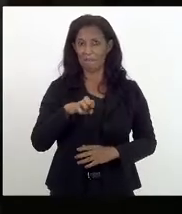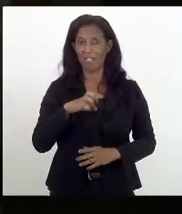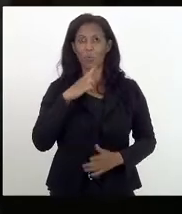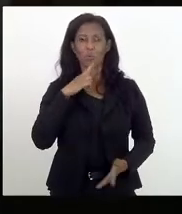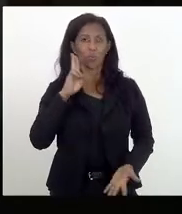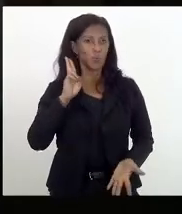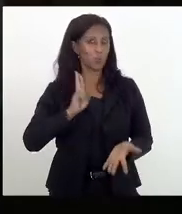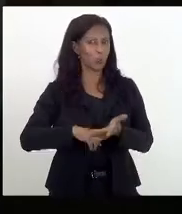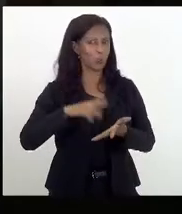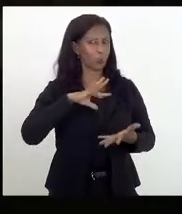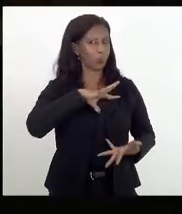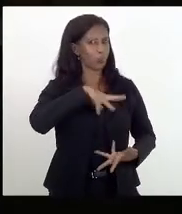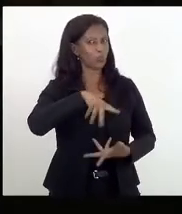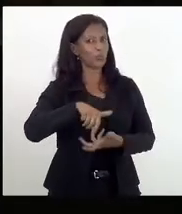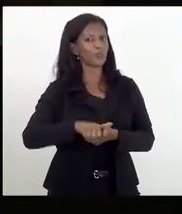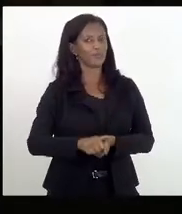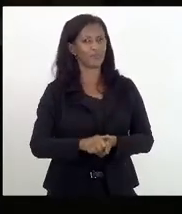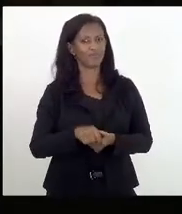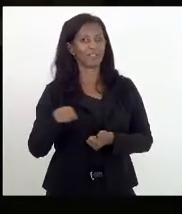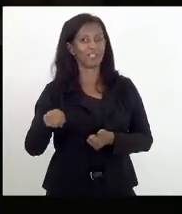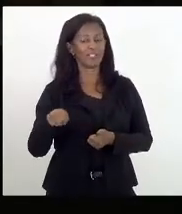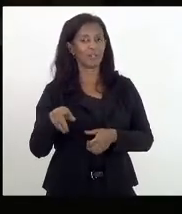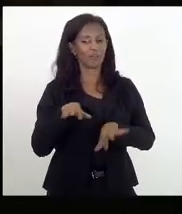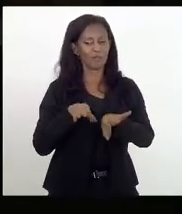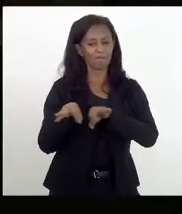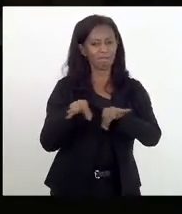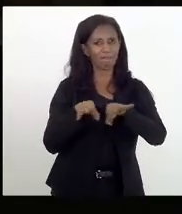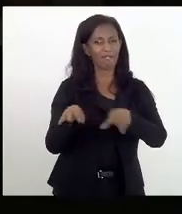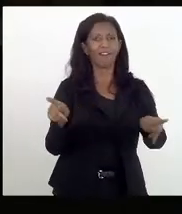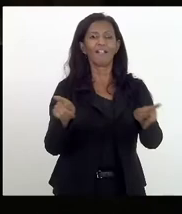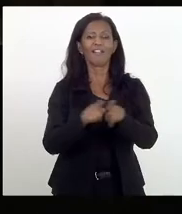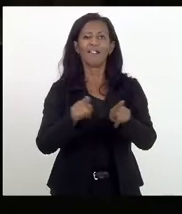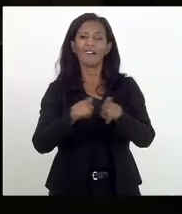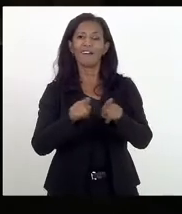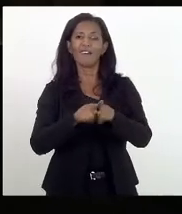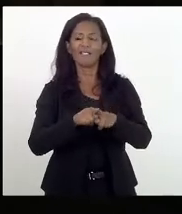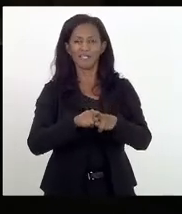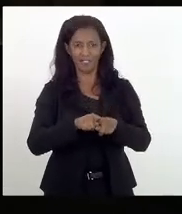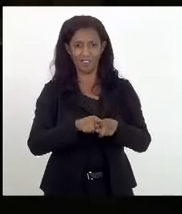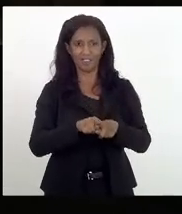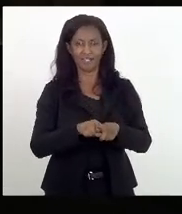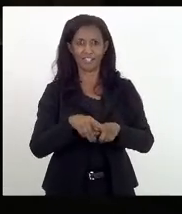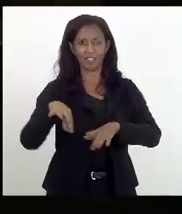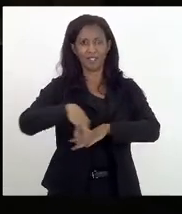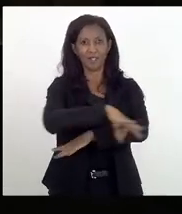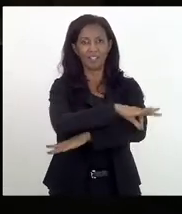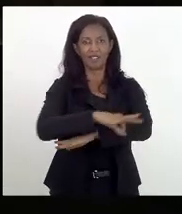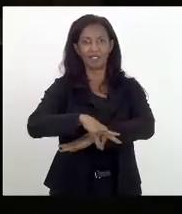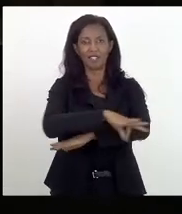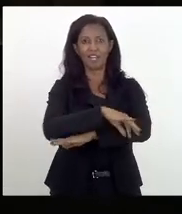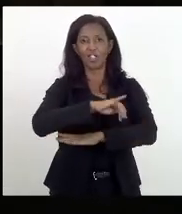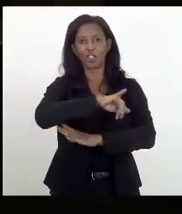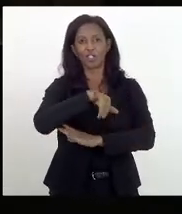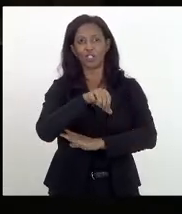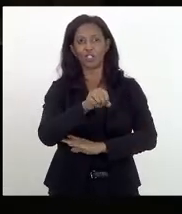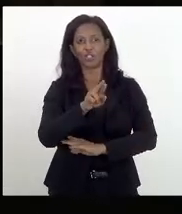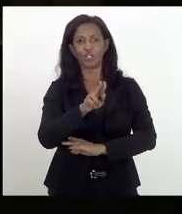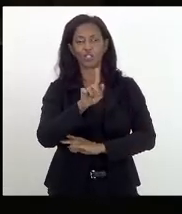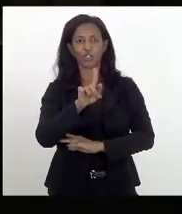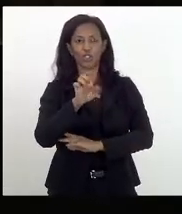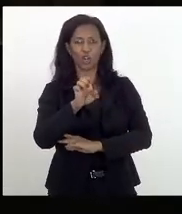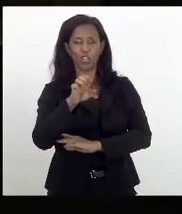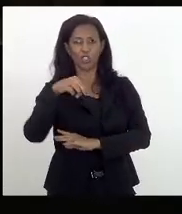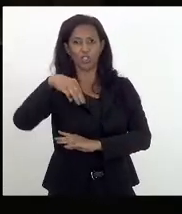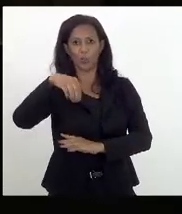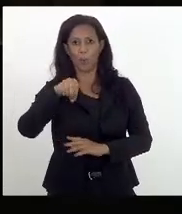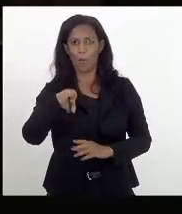mundialmente que foi projetado também pelo arquiteto Jorge Moura pelo